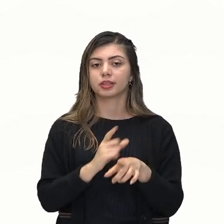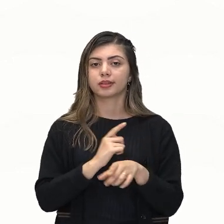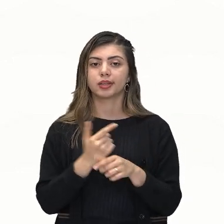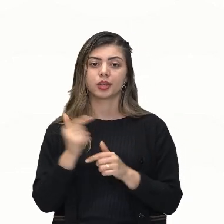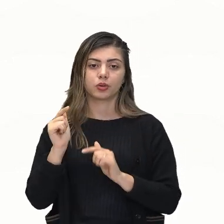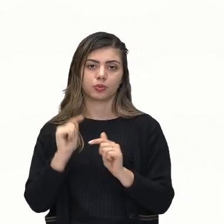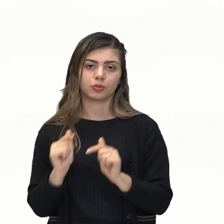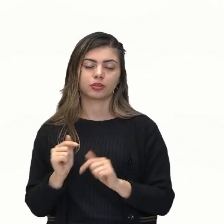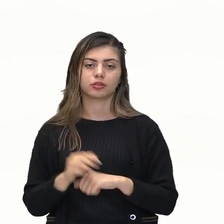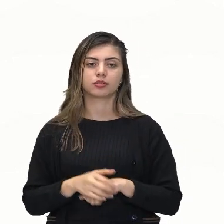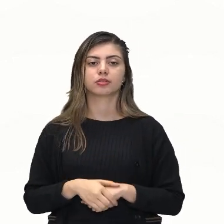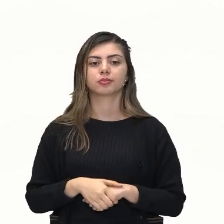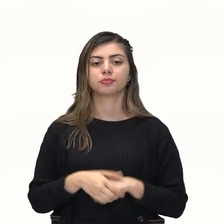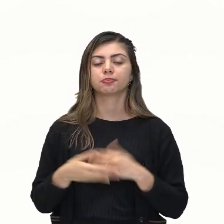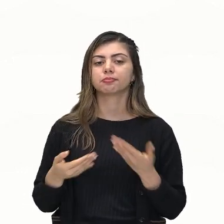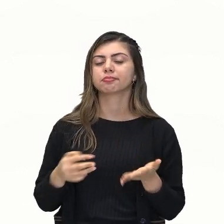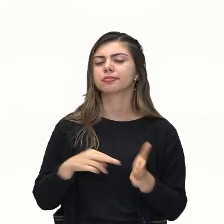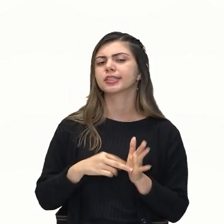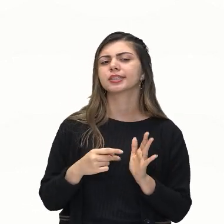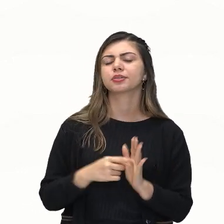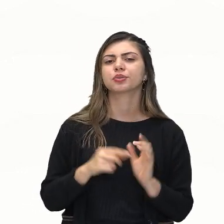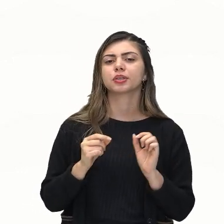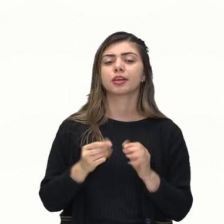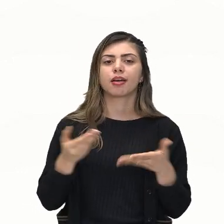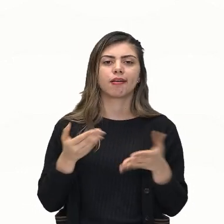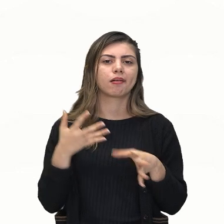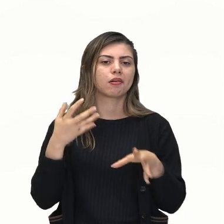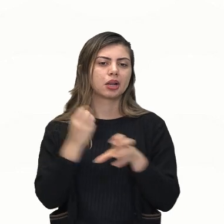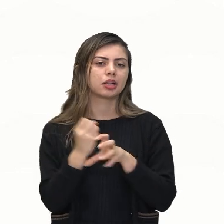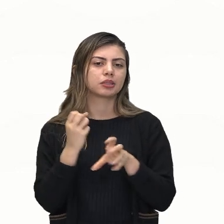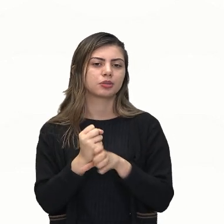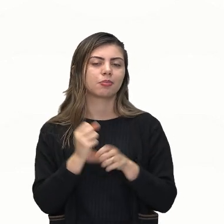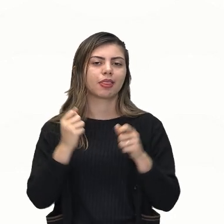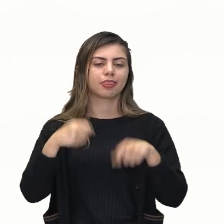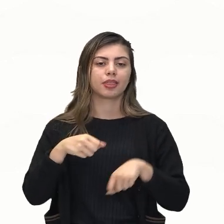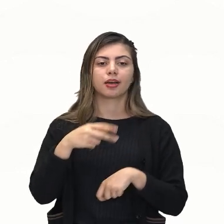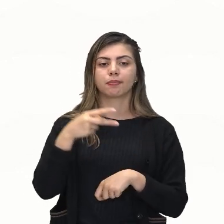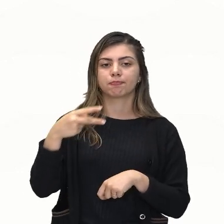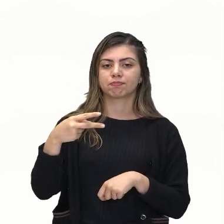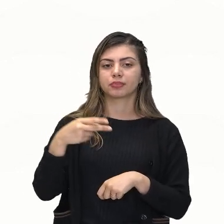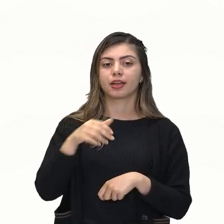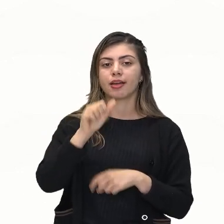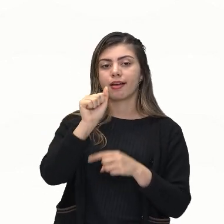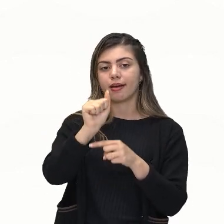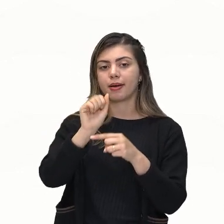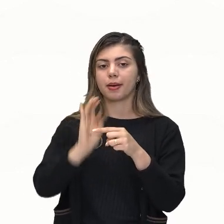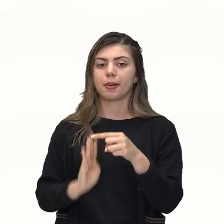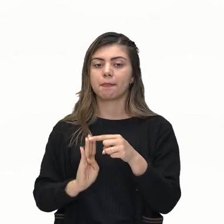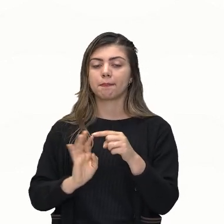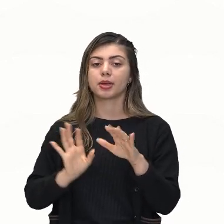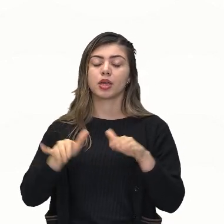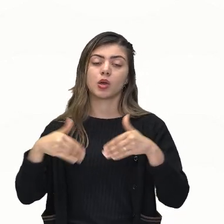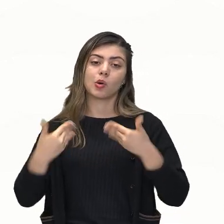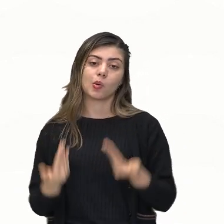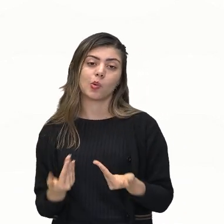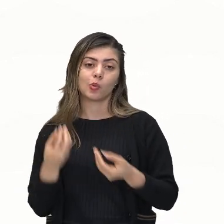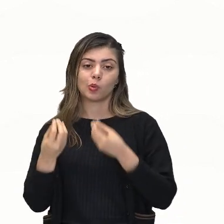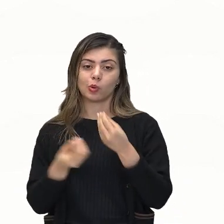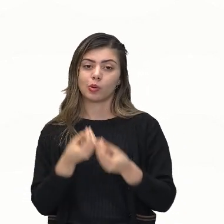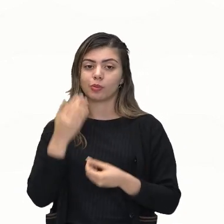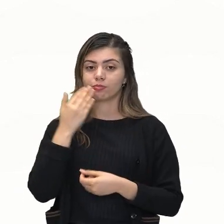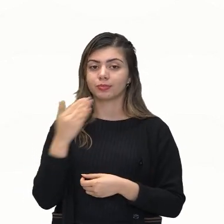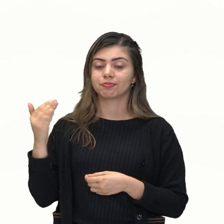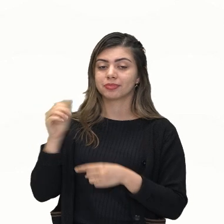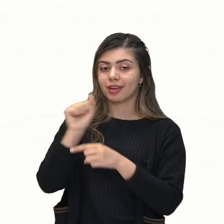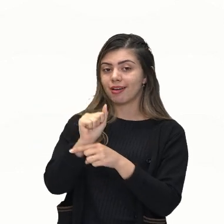frações. Ou seja, esta soma pode ser igualada a A sobre B, ou essa soma pode ser igualada a